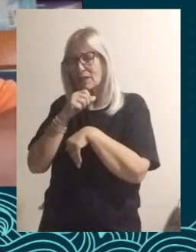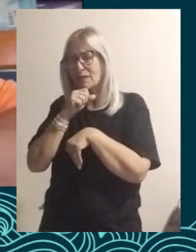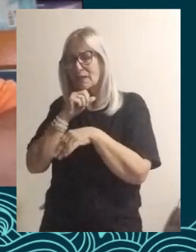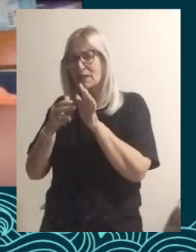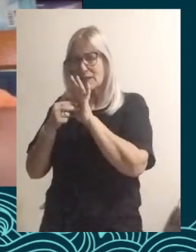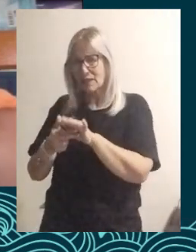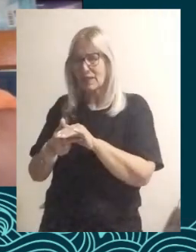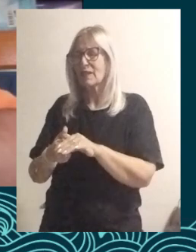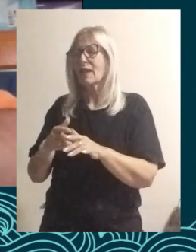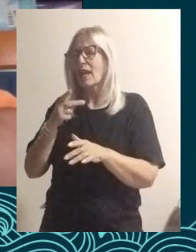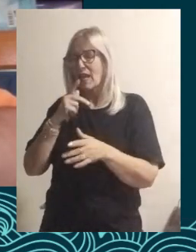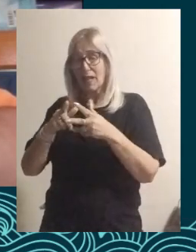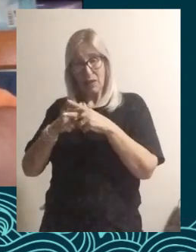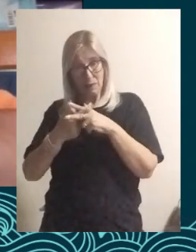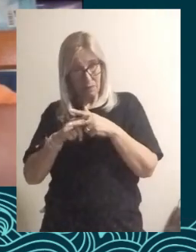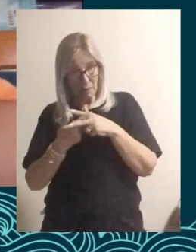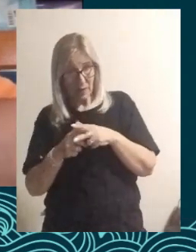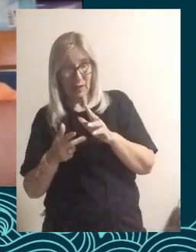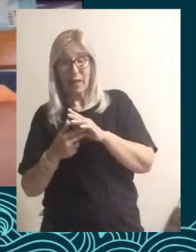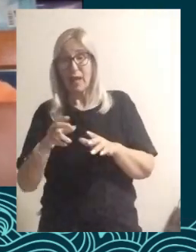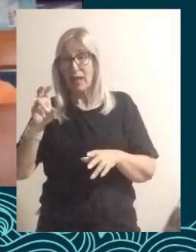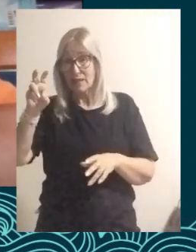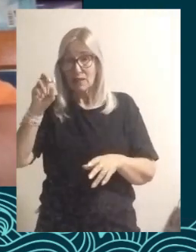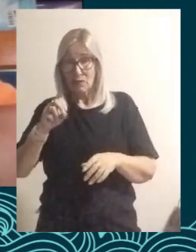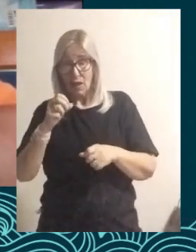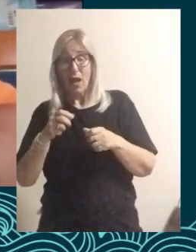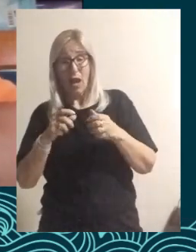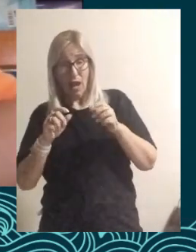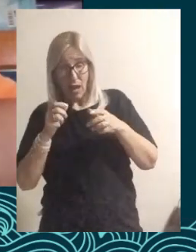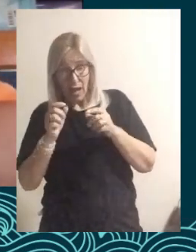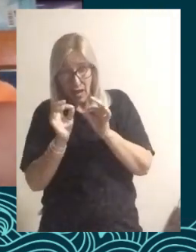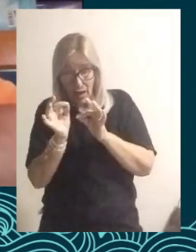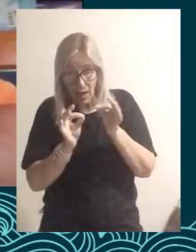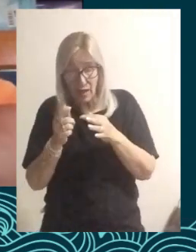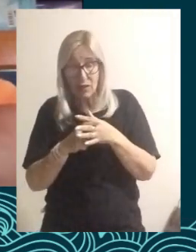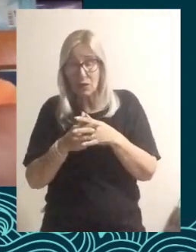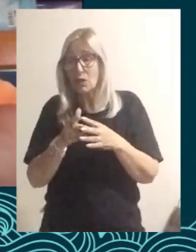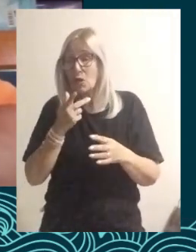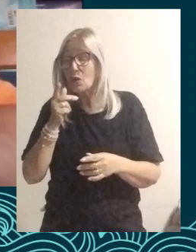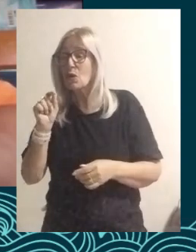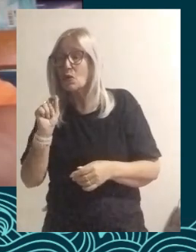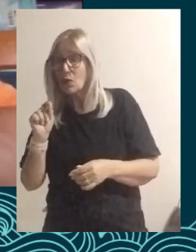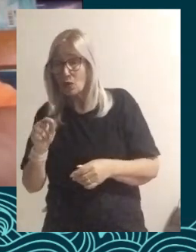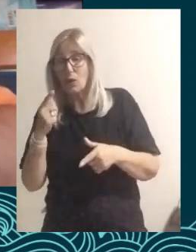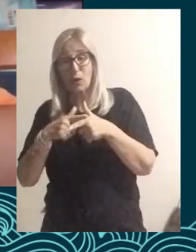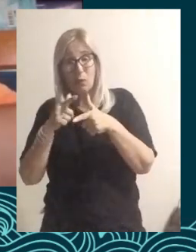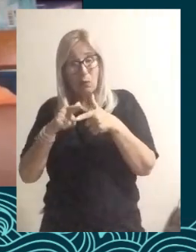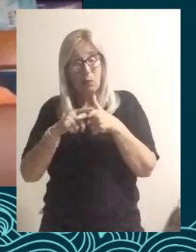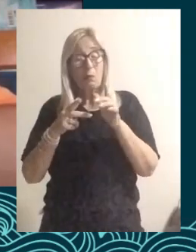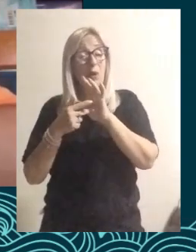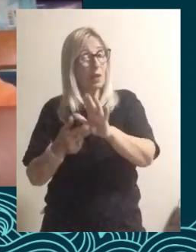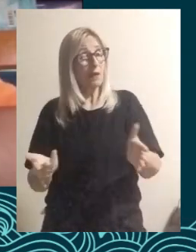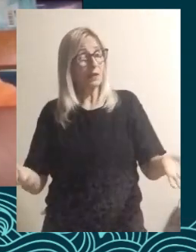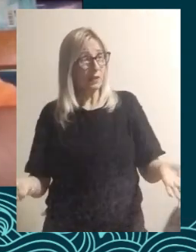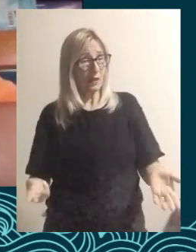esse senhorzinho que está passando, eu descubro que na verdade ele é mecânico, ele passou 50 anos consertando motores de barco, e ele sabe